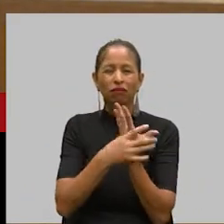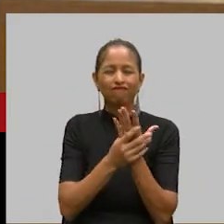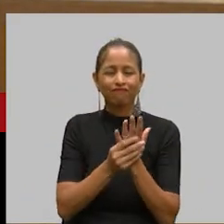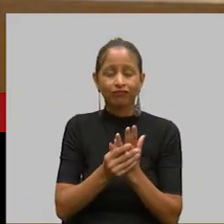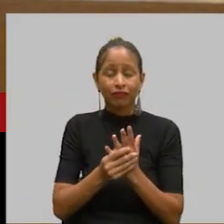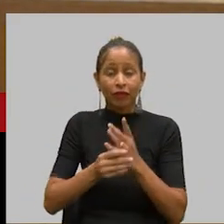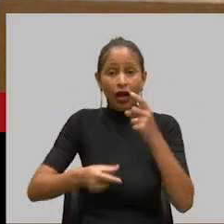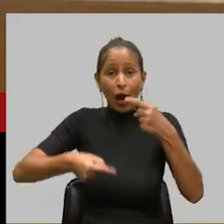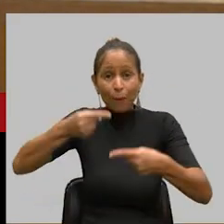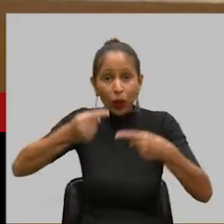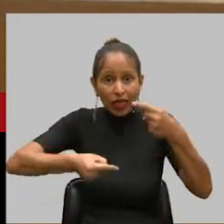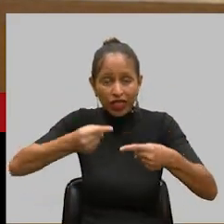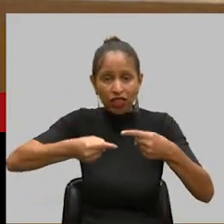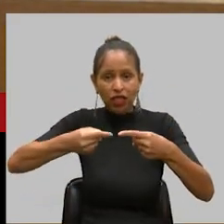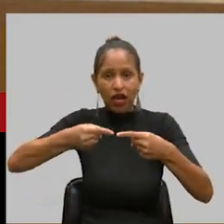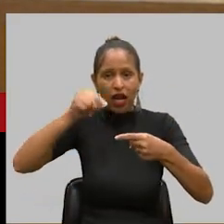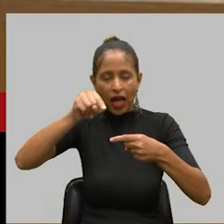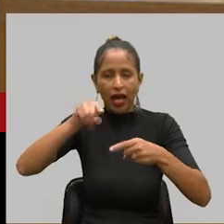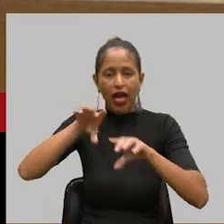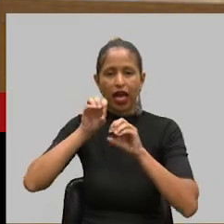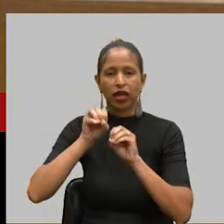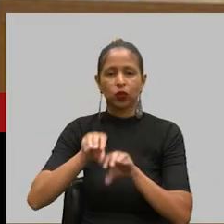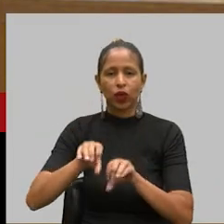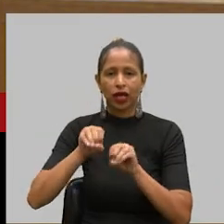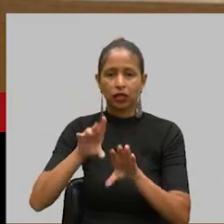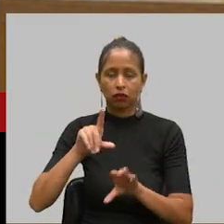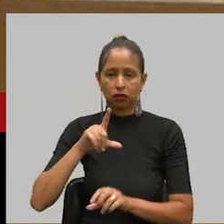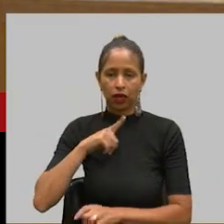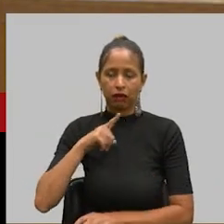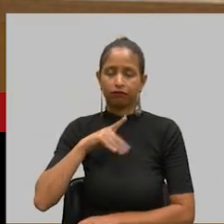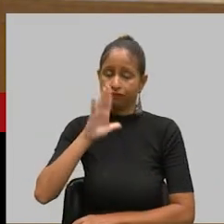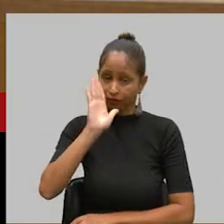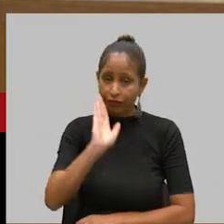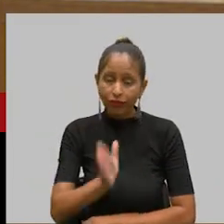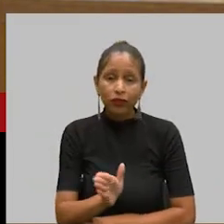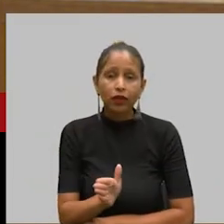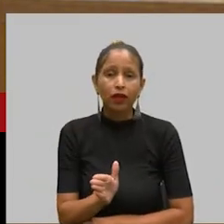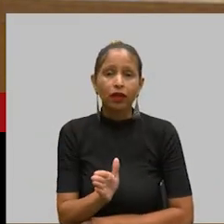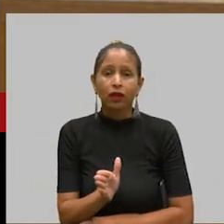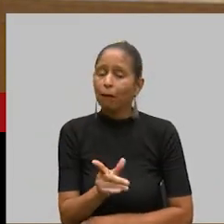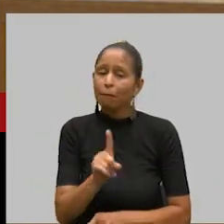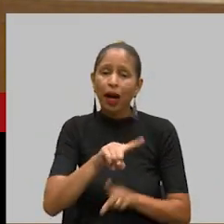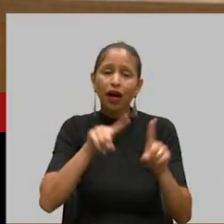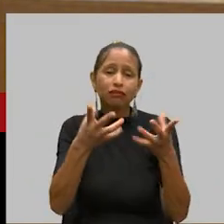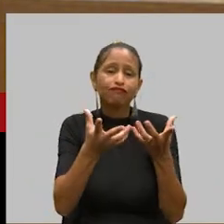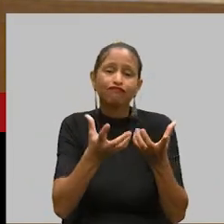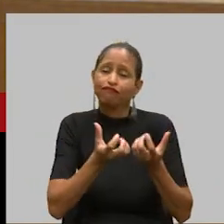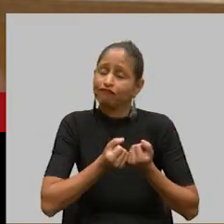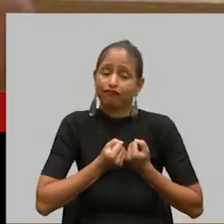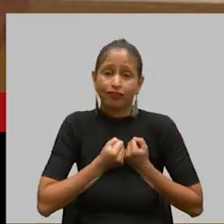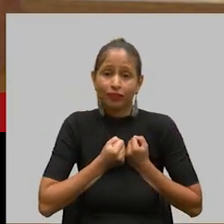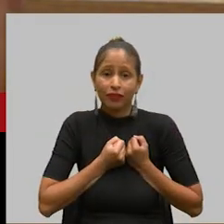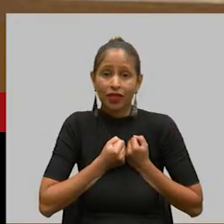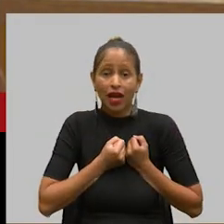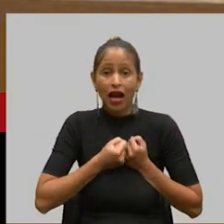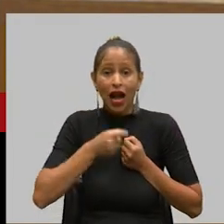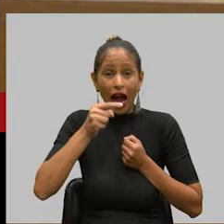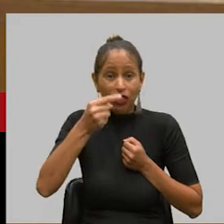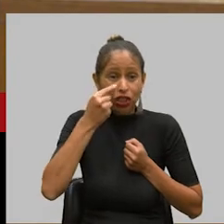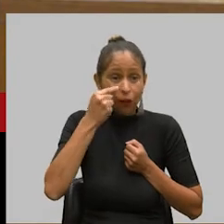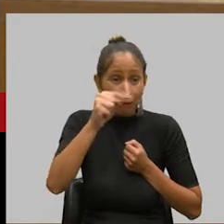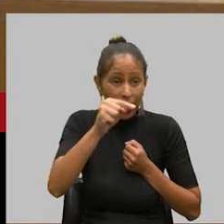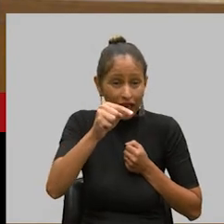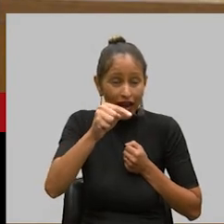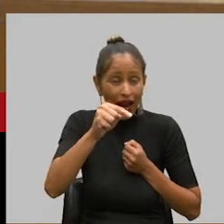públicas generalistas da educação a gente já tem né e que não nos atende se a gente pegar LDB ela é tão